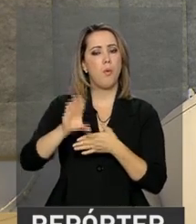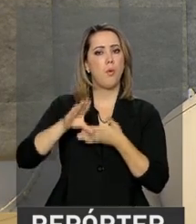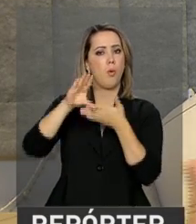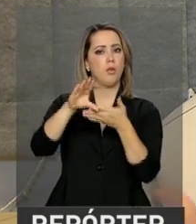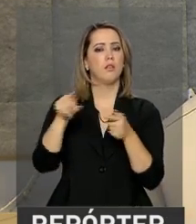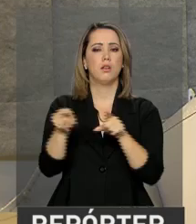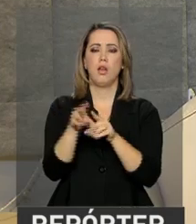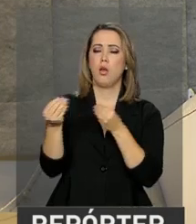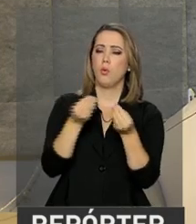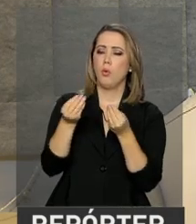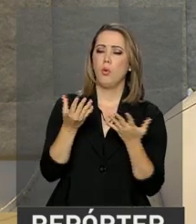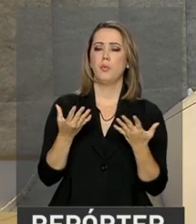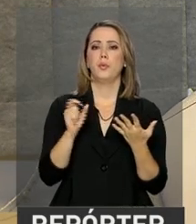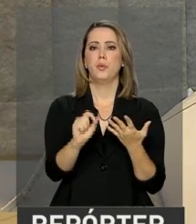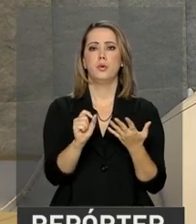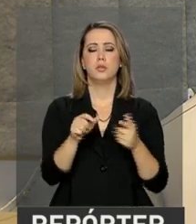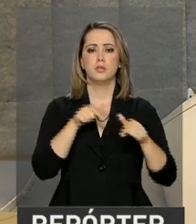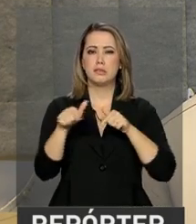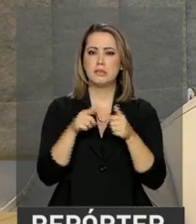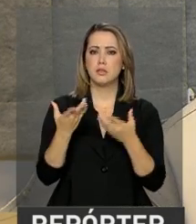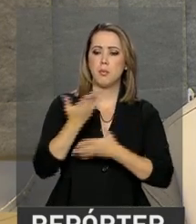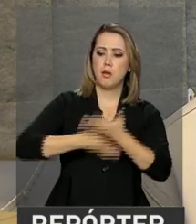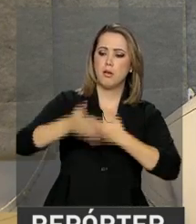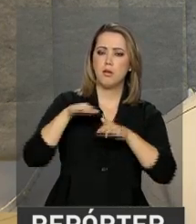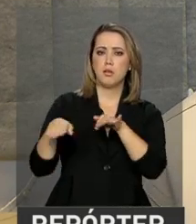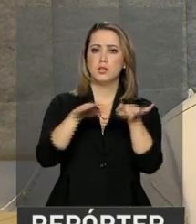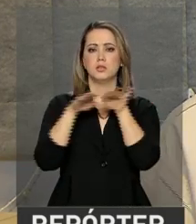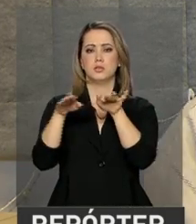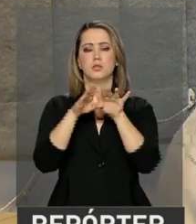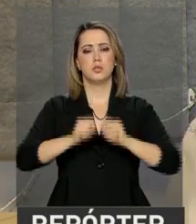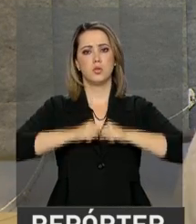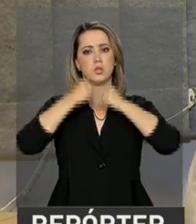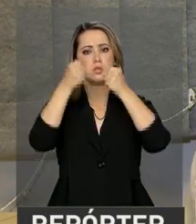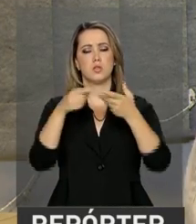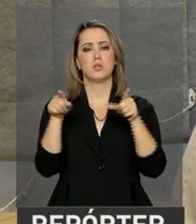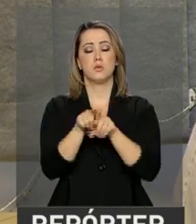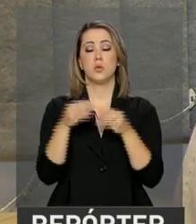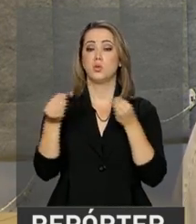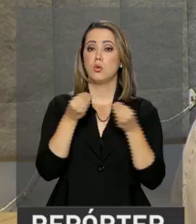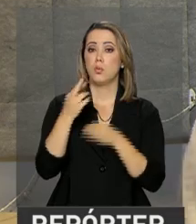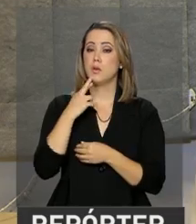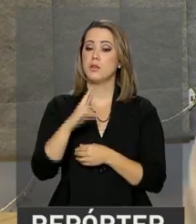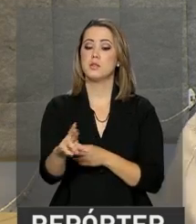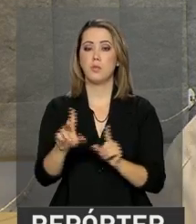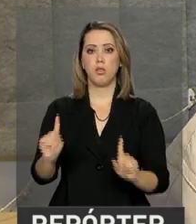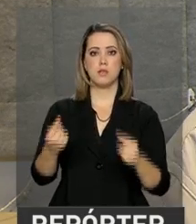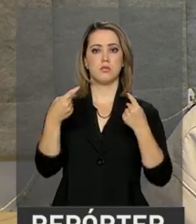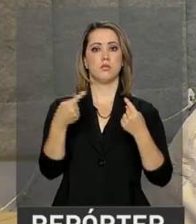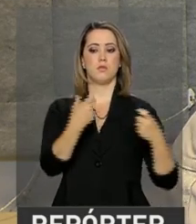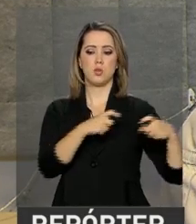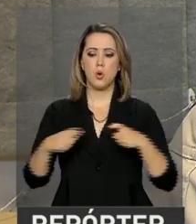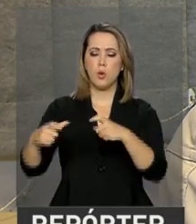possam tentar de alguma forma eh eh harmonizar esforços no sentido de responder a esses desafios de governança em diferentes